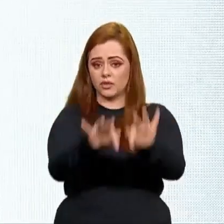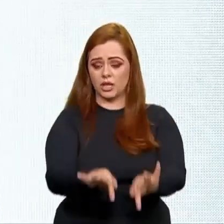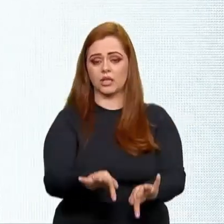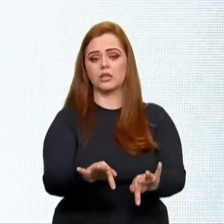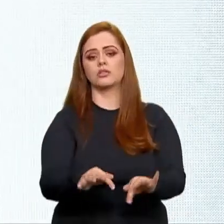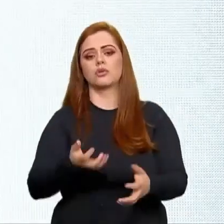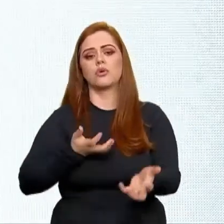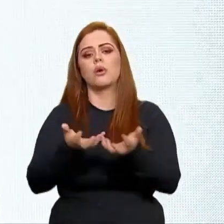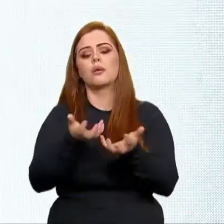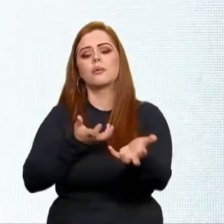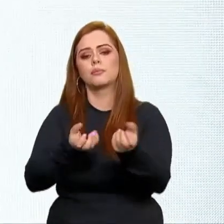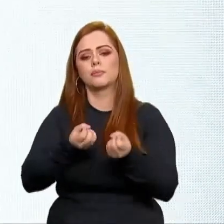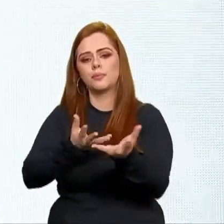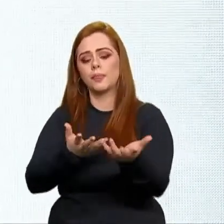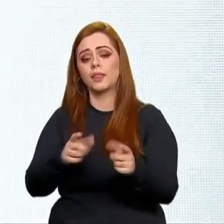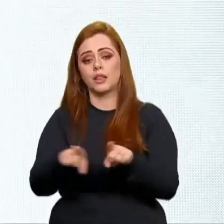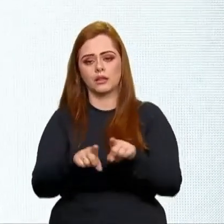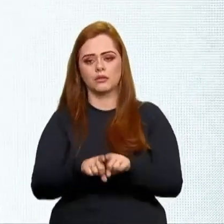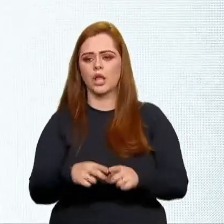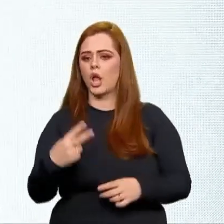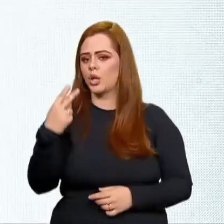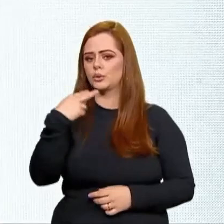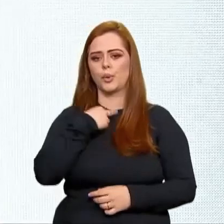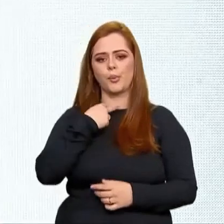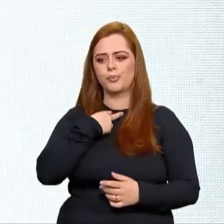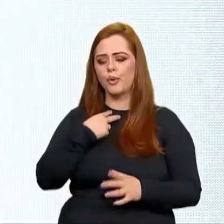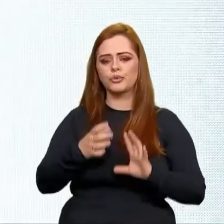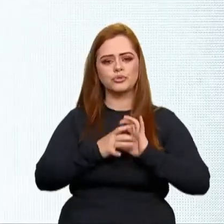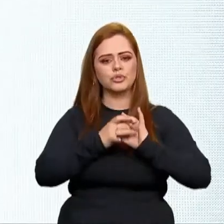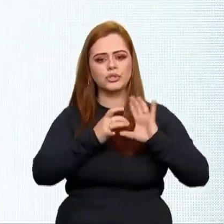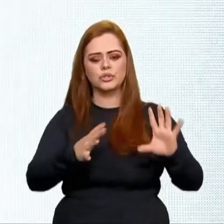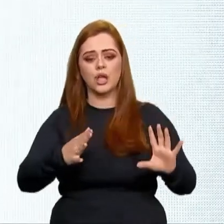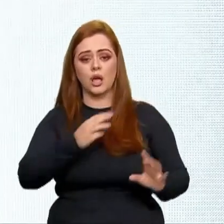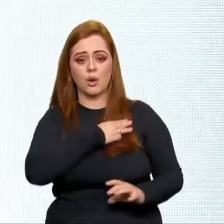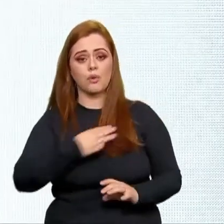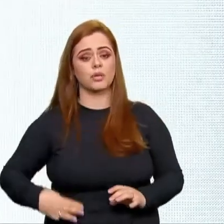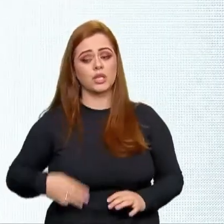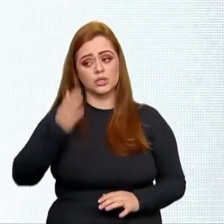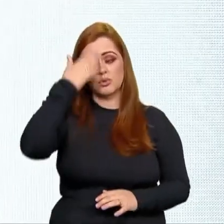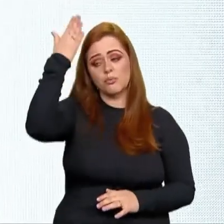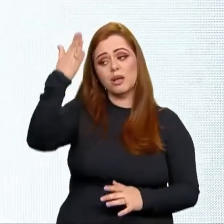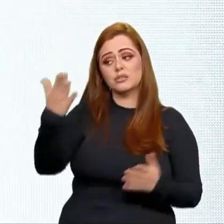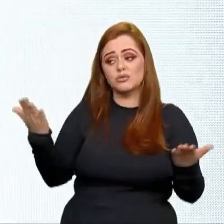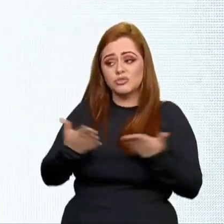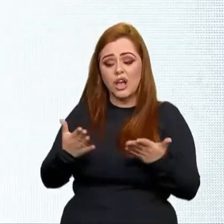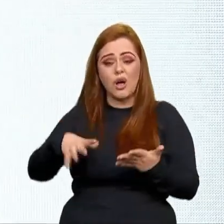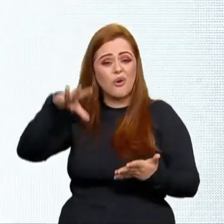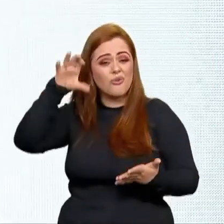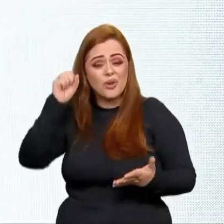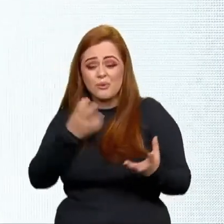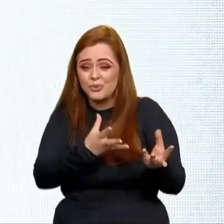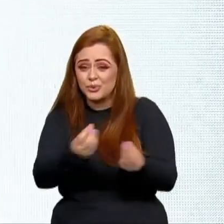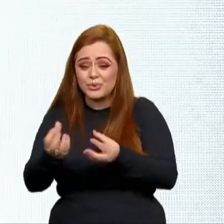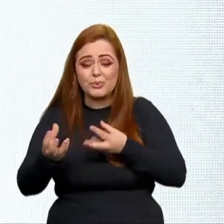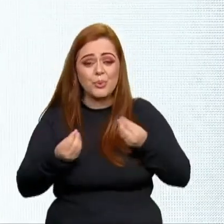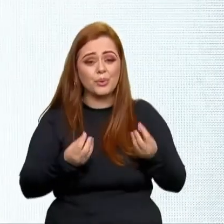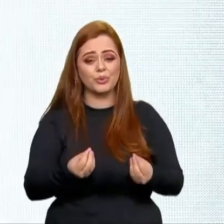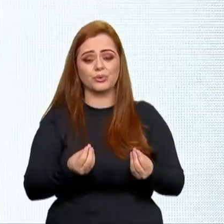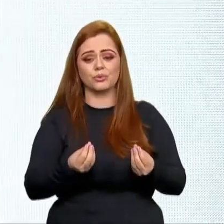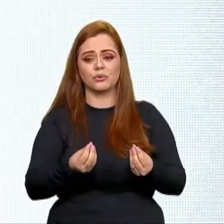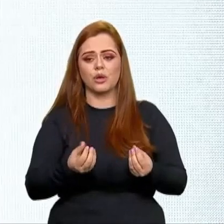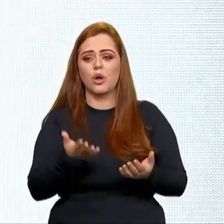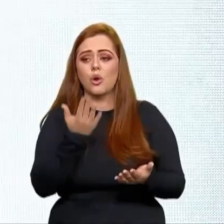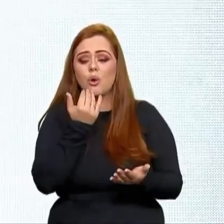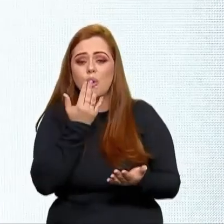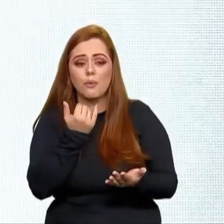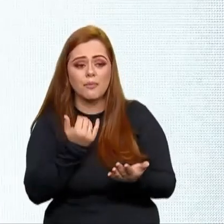adaptada de Milton Nascimento. Não poderia deixar, ministro Márcio, nós que ouvimos tanto, comemos da comida